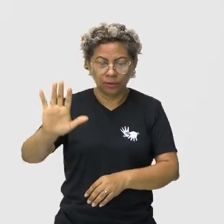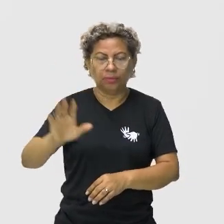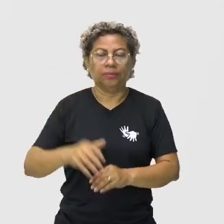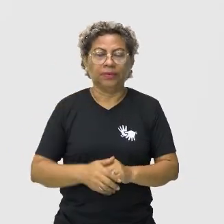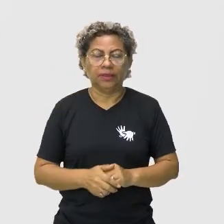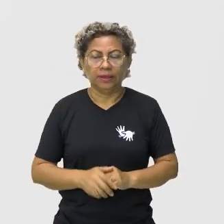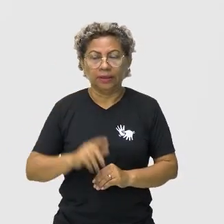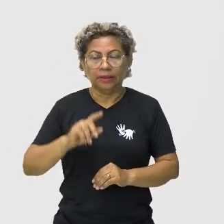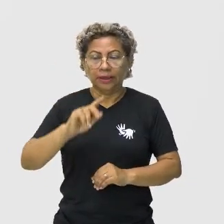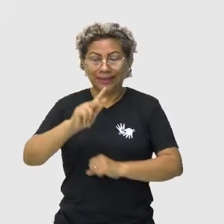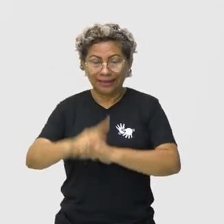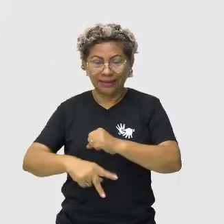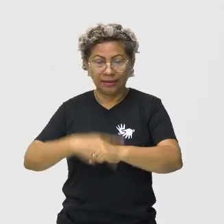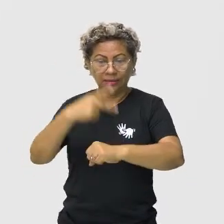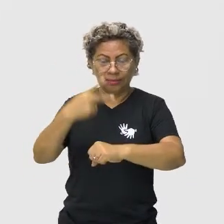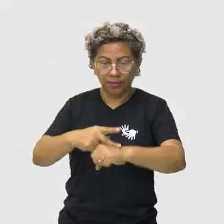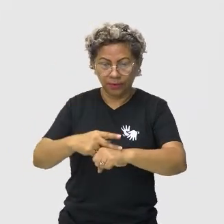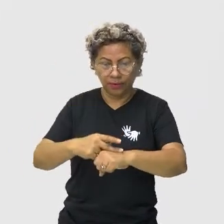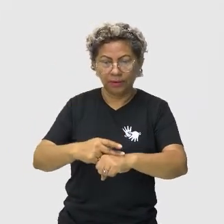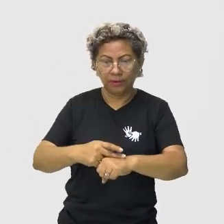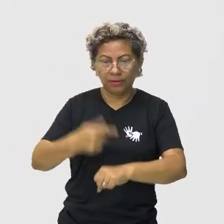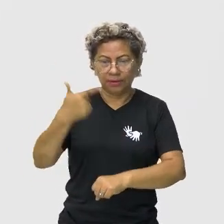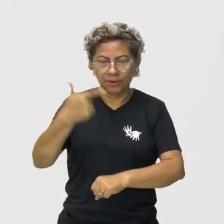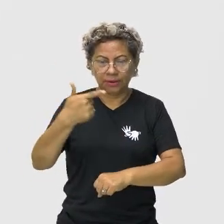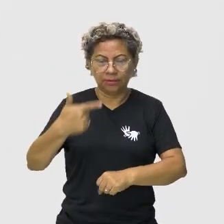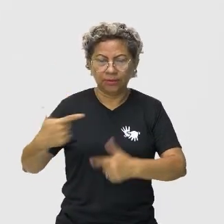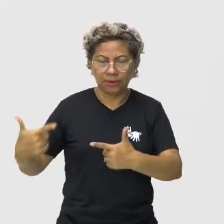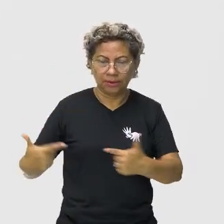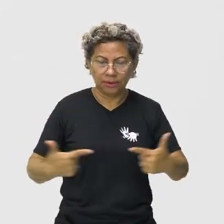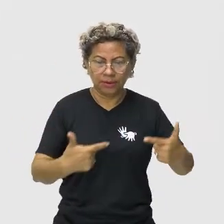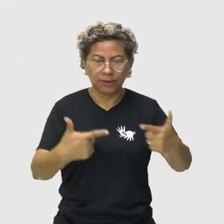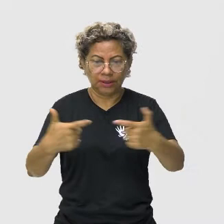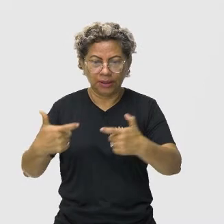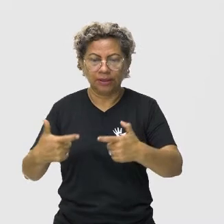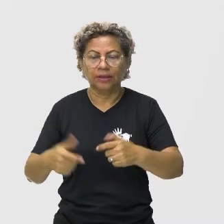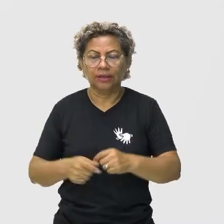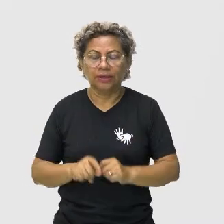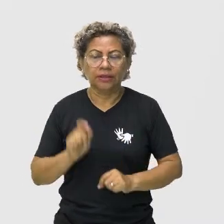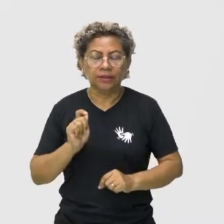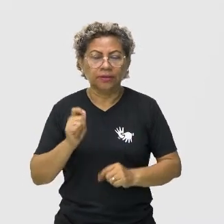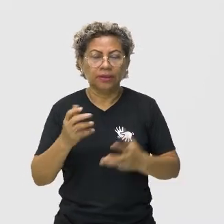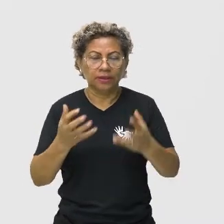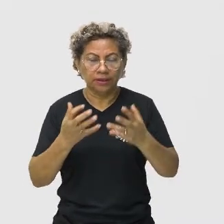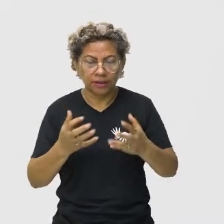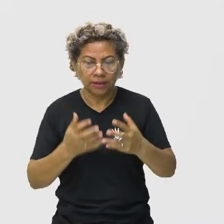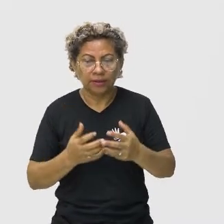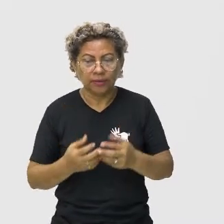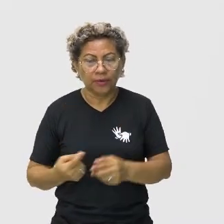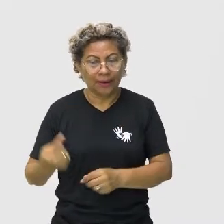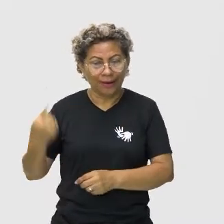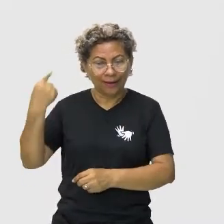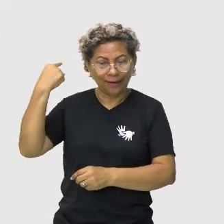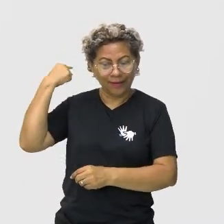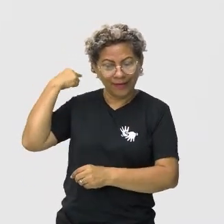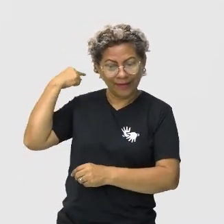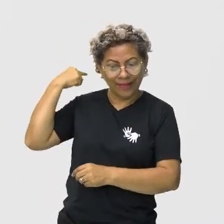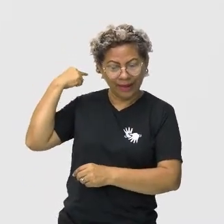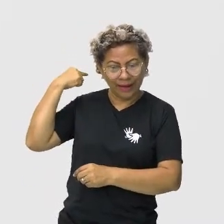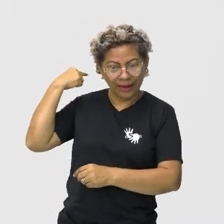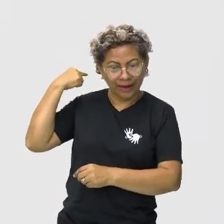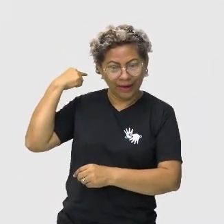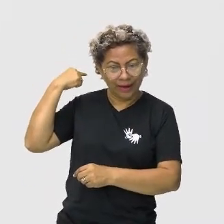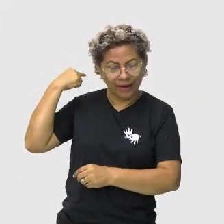a Segunda Guerra Mundial. E eles tinham que viabilizar a recuperação aí do Velho Mundo após essa Segunda